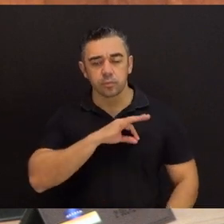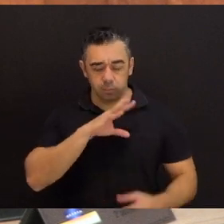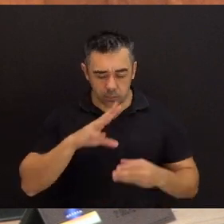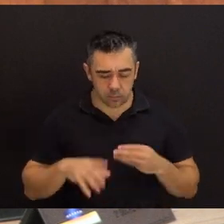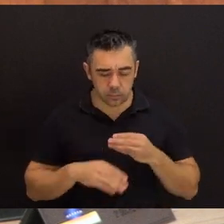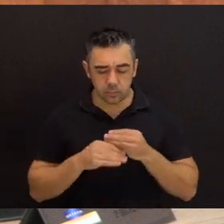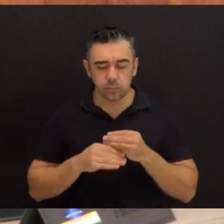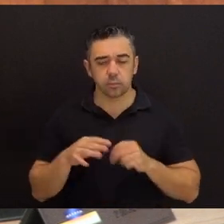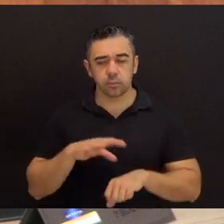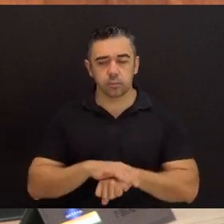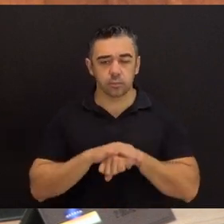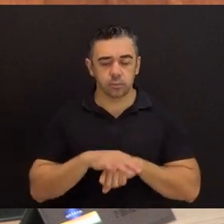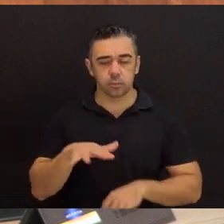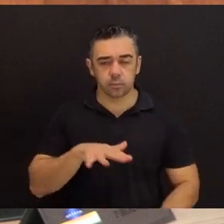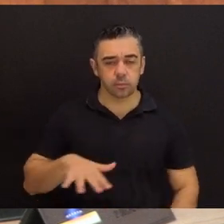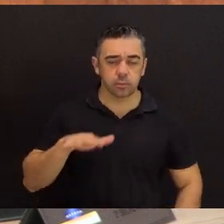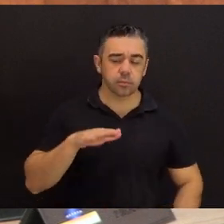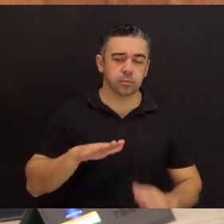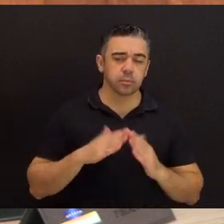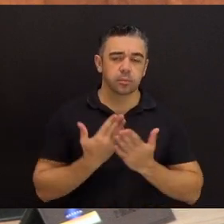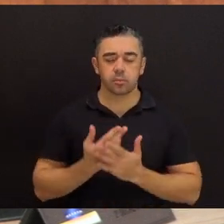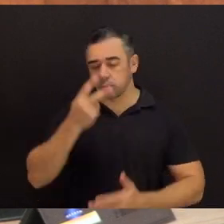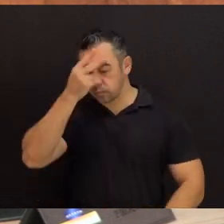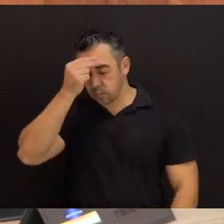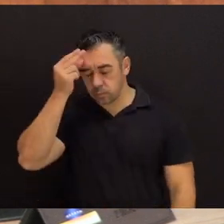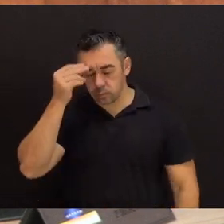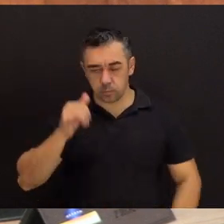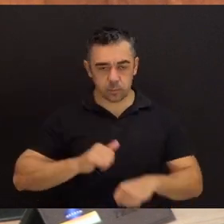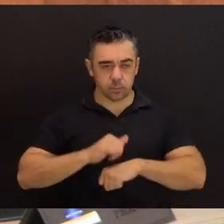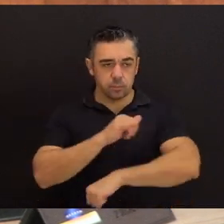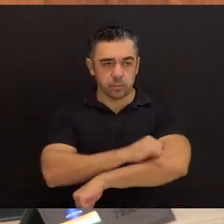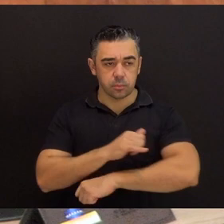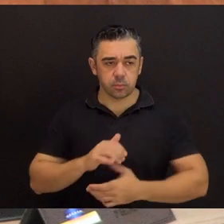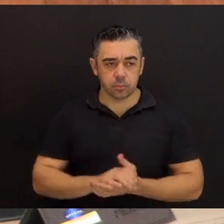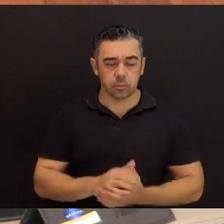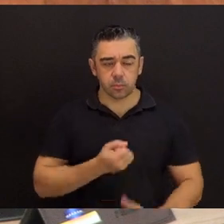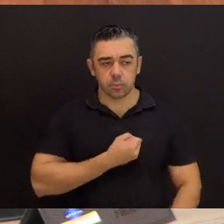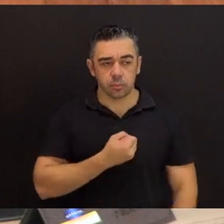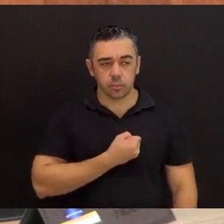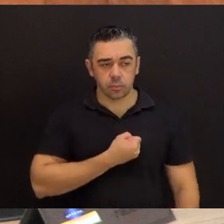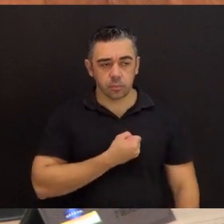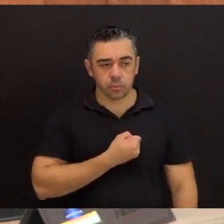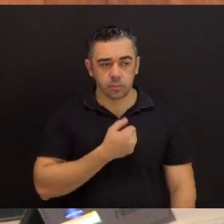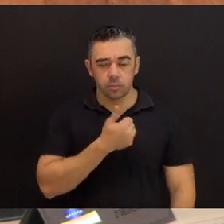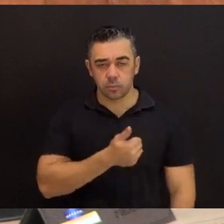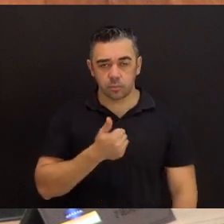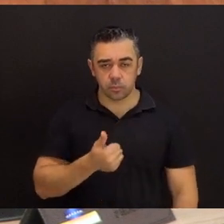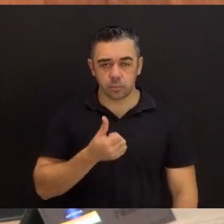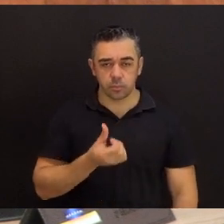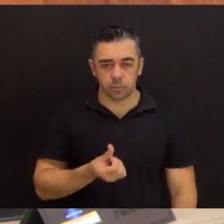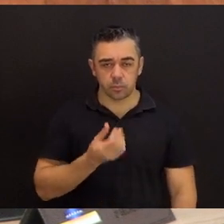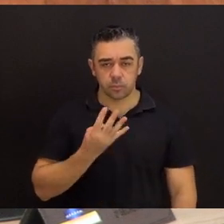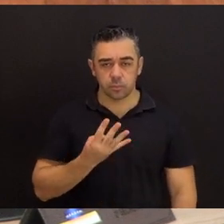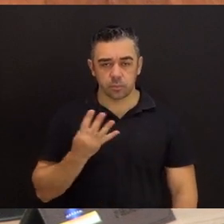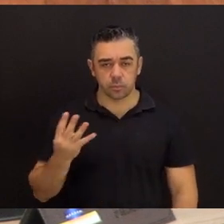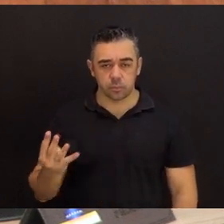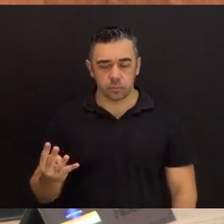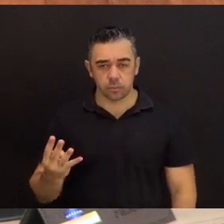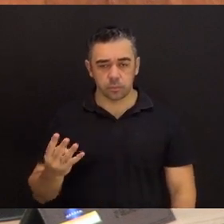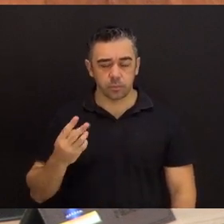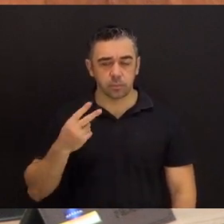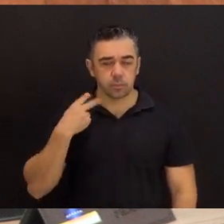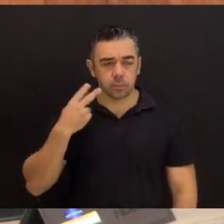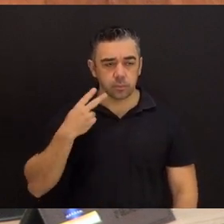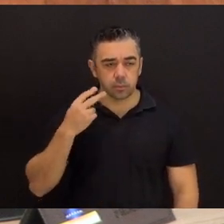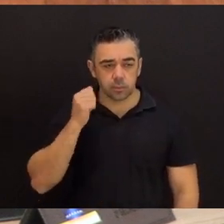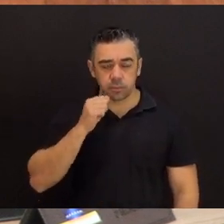da rede escolar municipal de São José dos Pinhais indicação de número 11.644 da vereadora